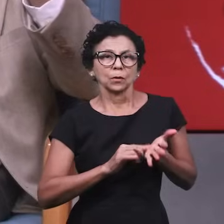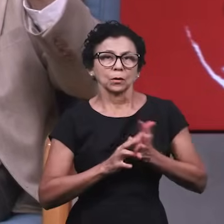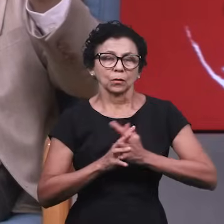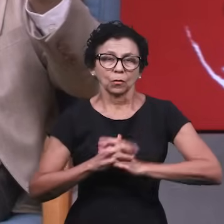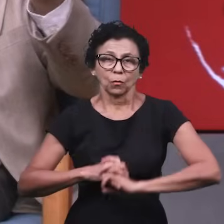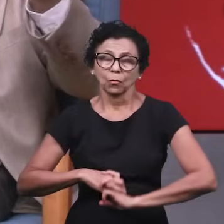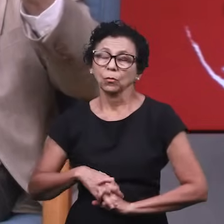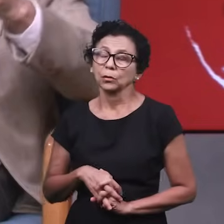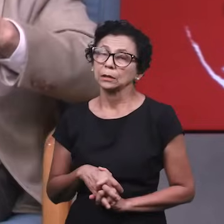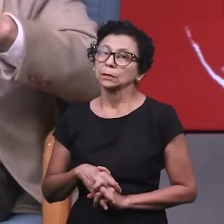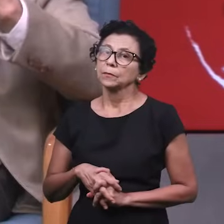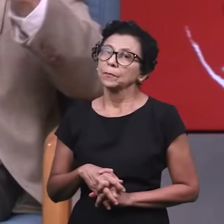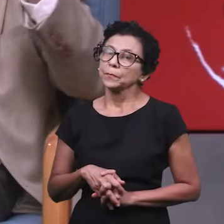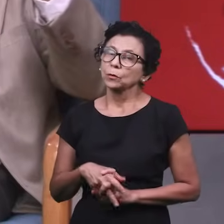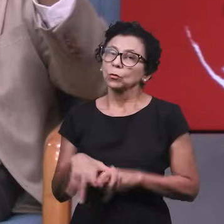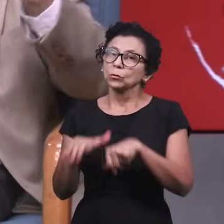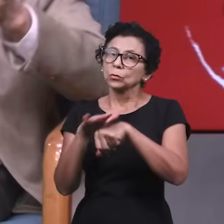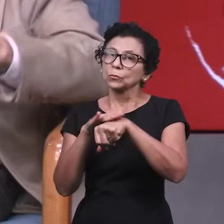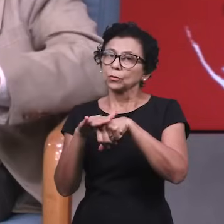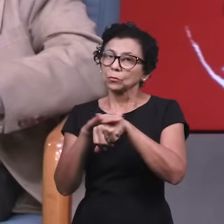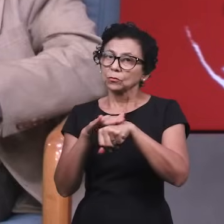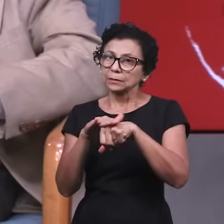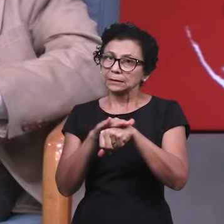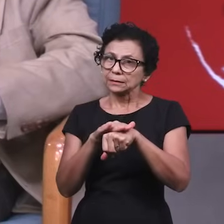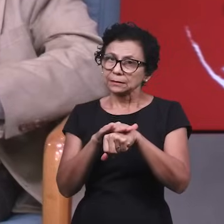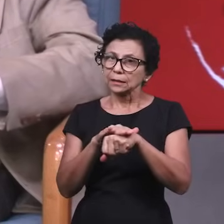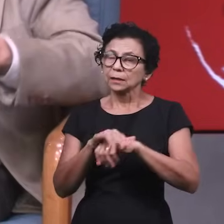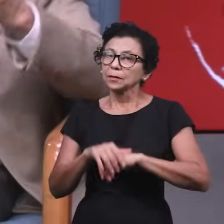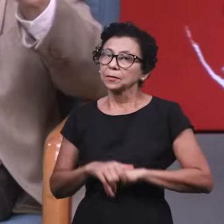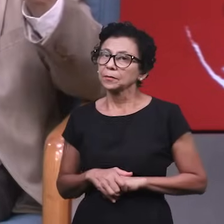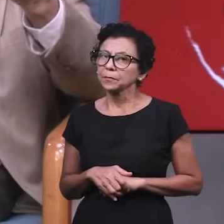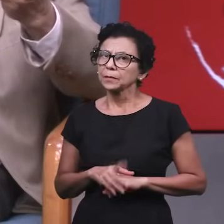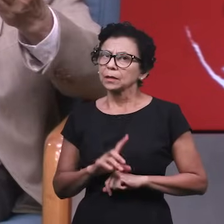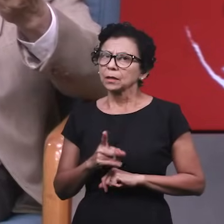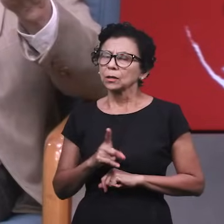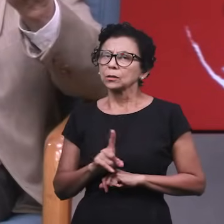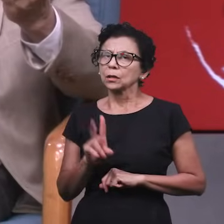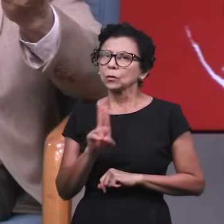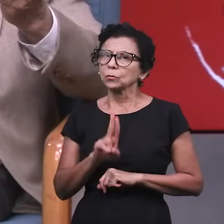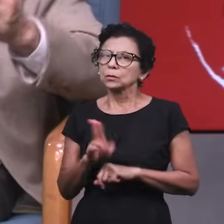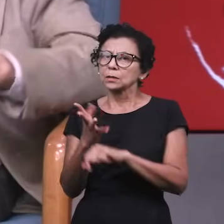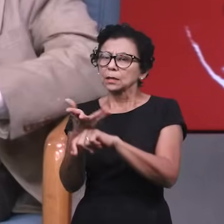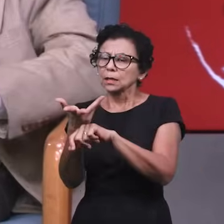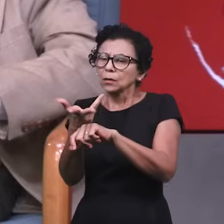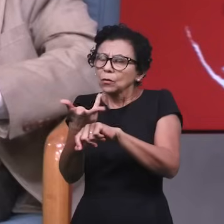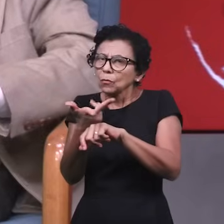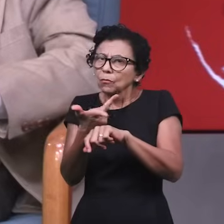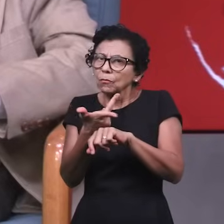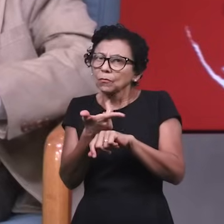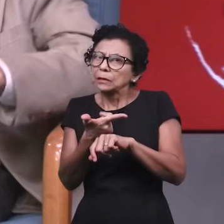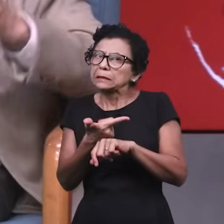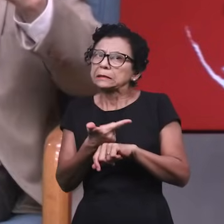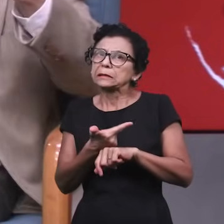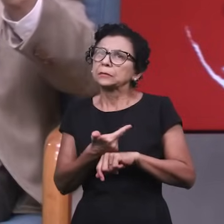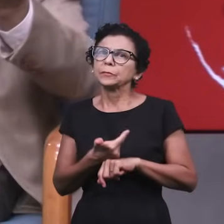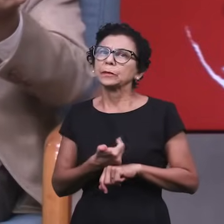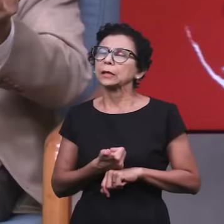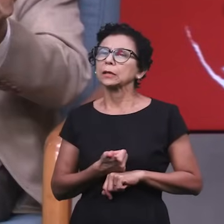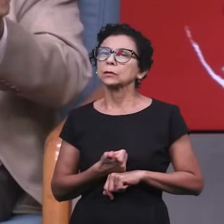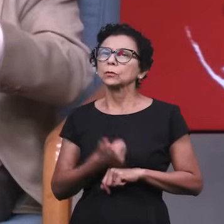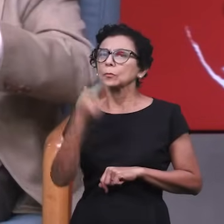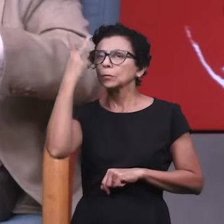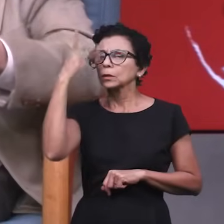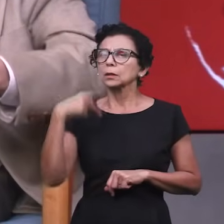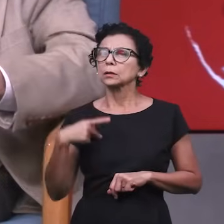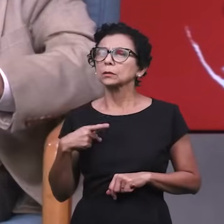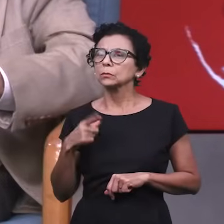palavras persuasivas, nem de sabedoria humana, mas em demonstração de poder. Então tudo isso